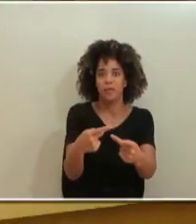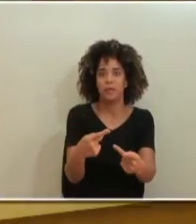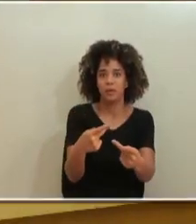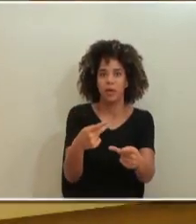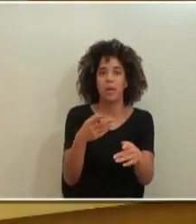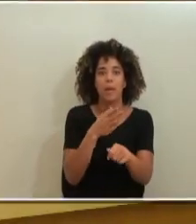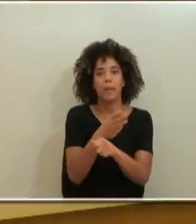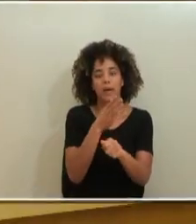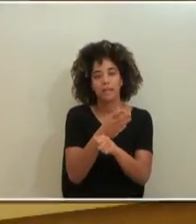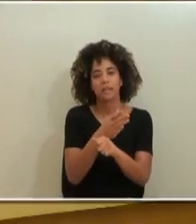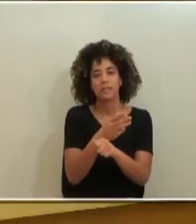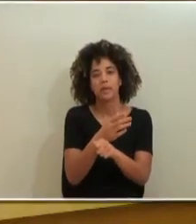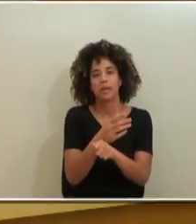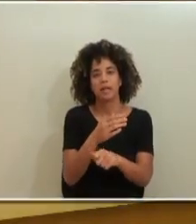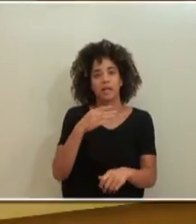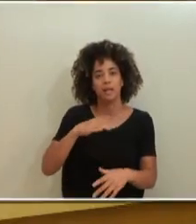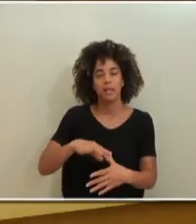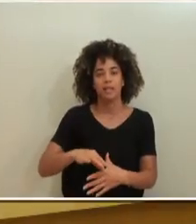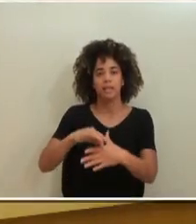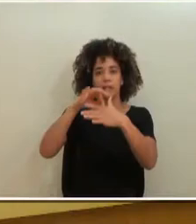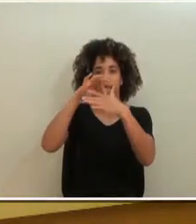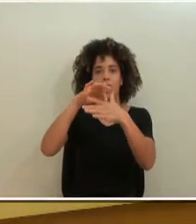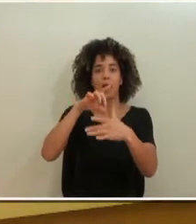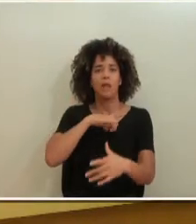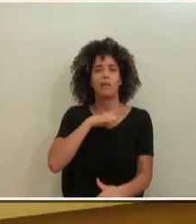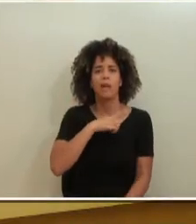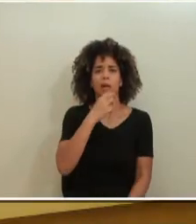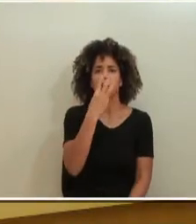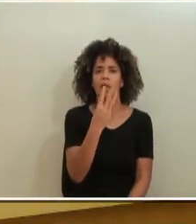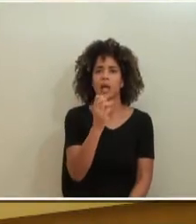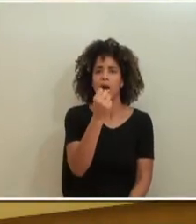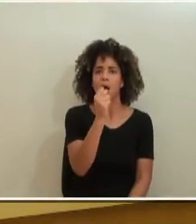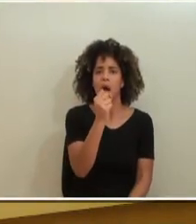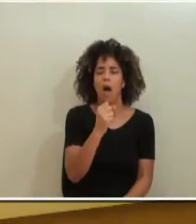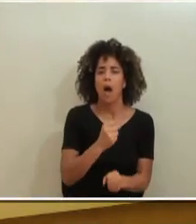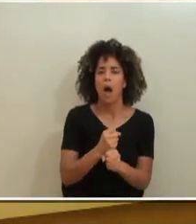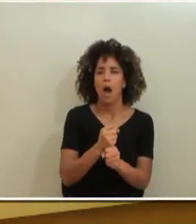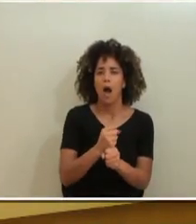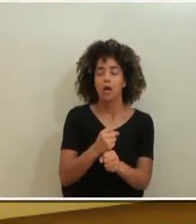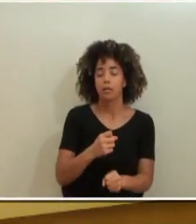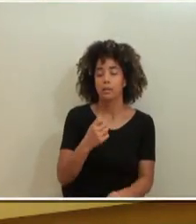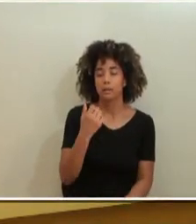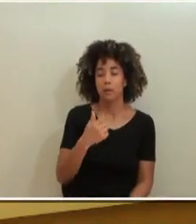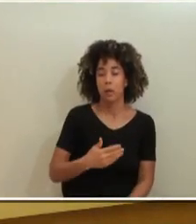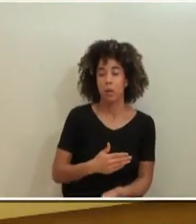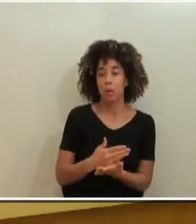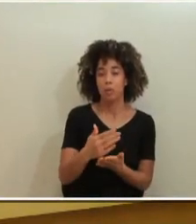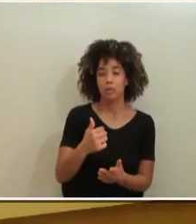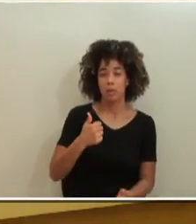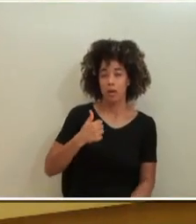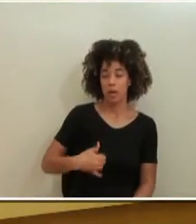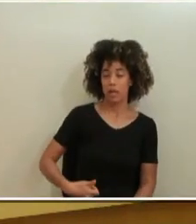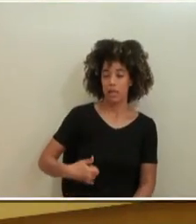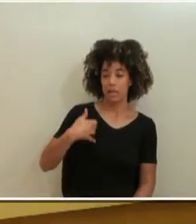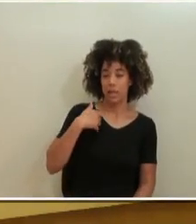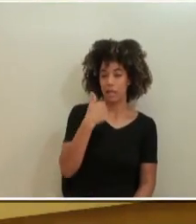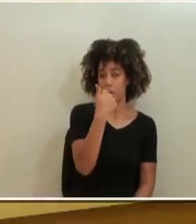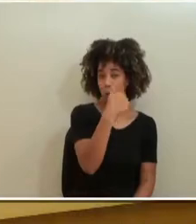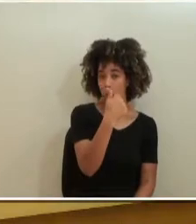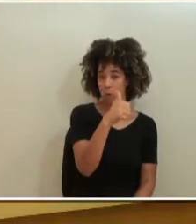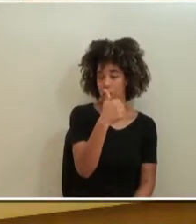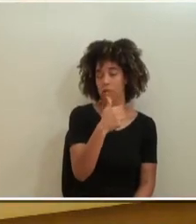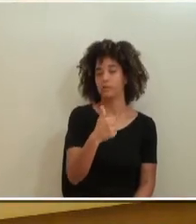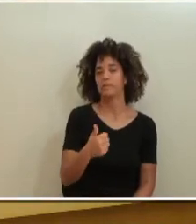Grupo Escoteiro Guaracá é uma história de 38 anos. Eu estou lá desde que eu tinha 11 anos de idade. E aí eu retornei, então,